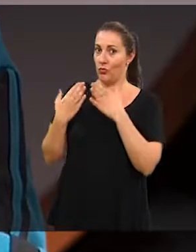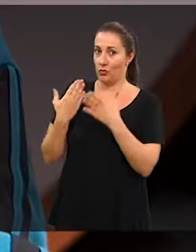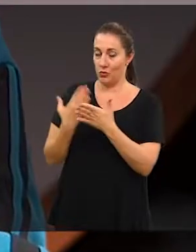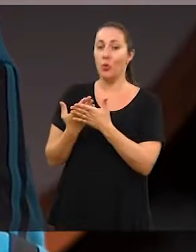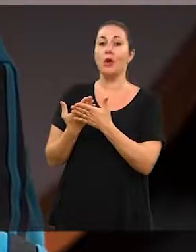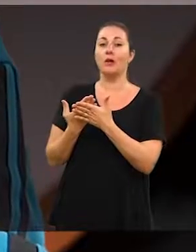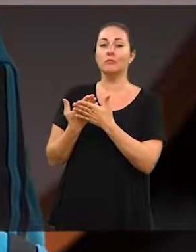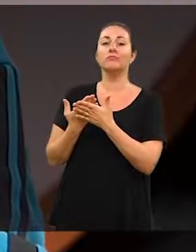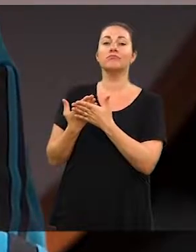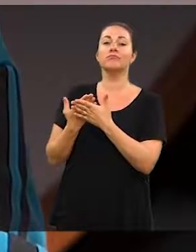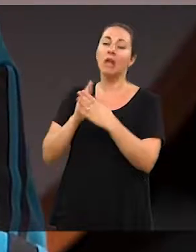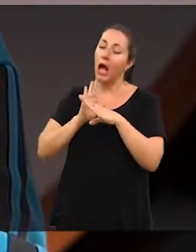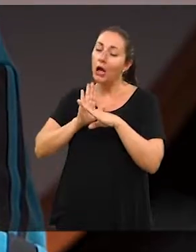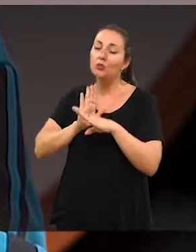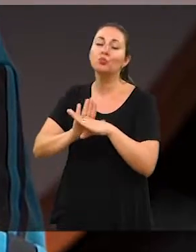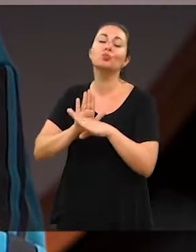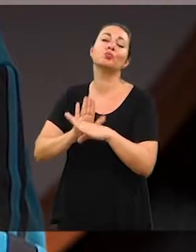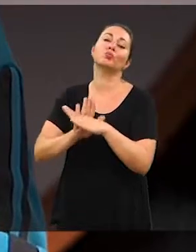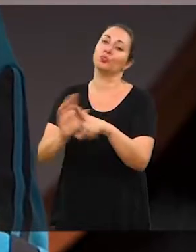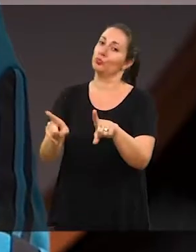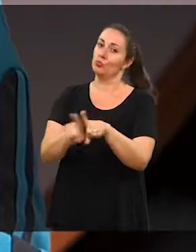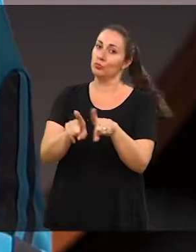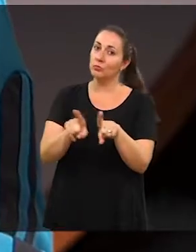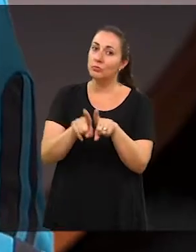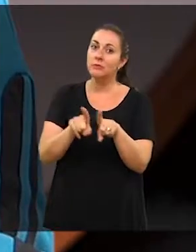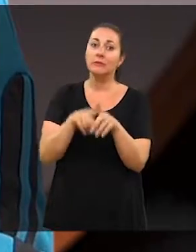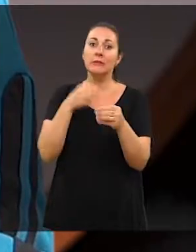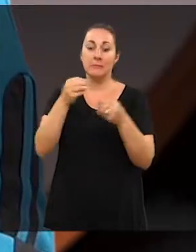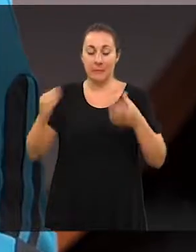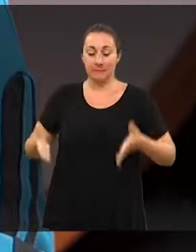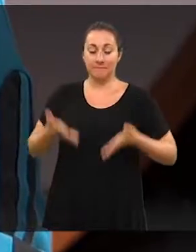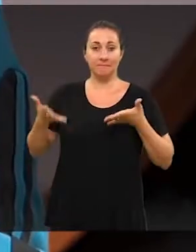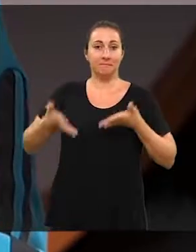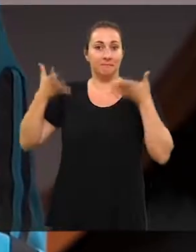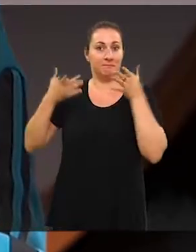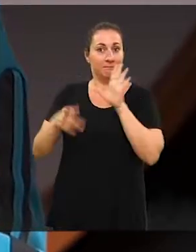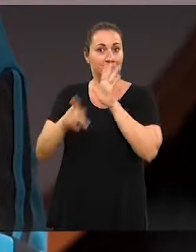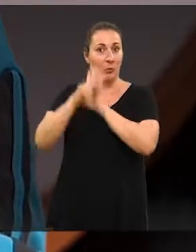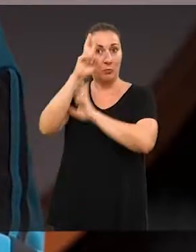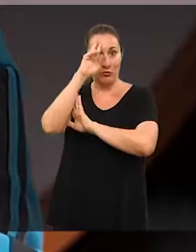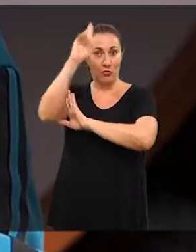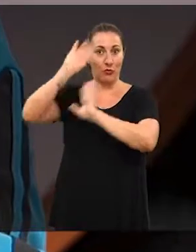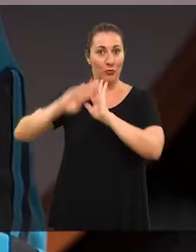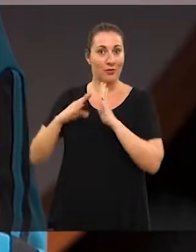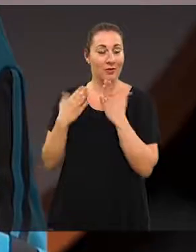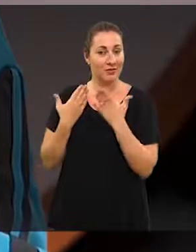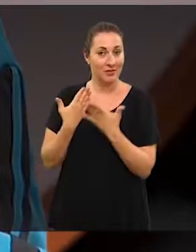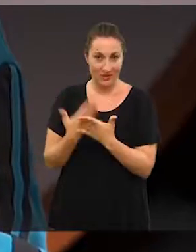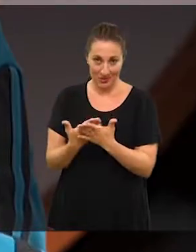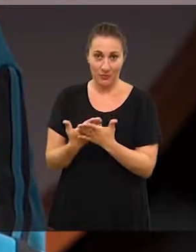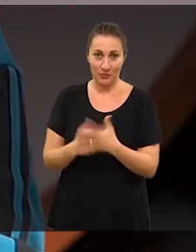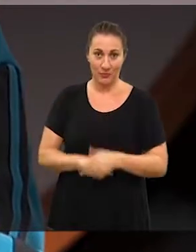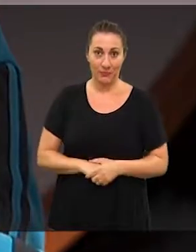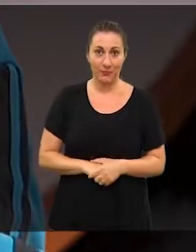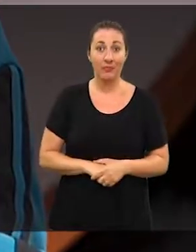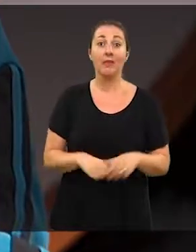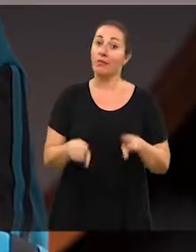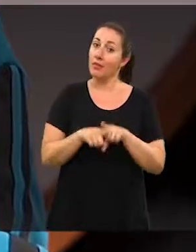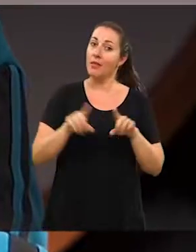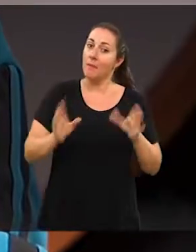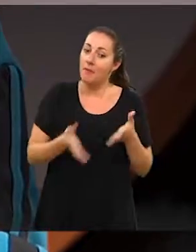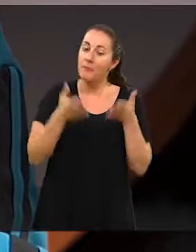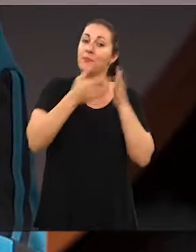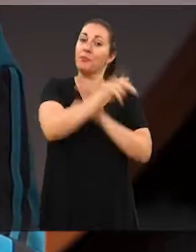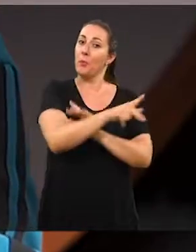também, isso ajuda muito na própria autoestima do diretor,